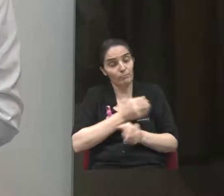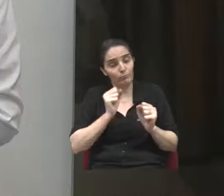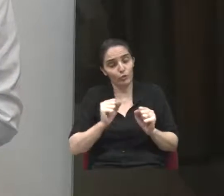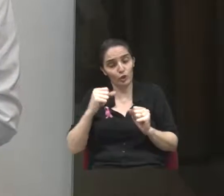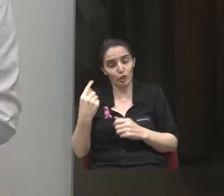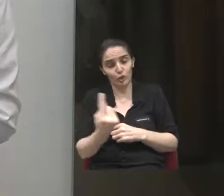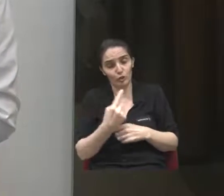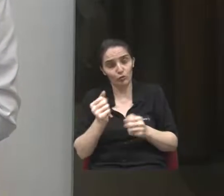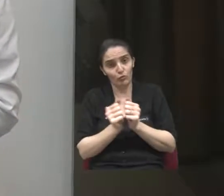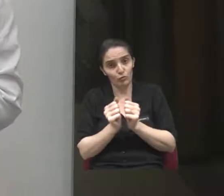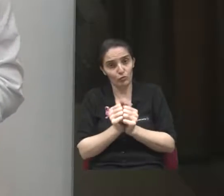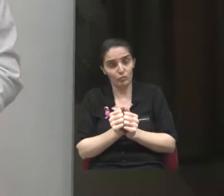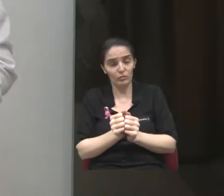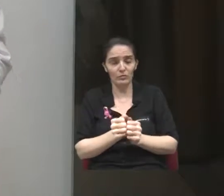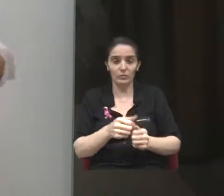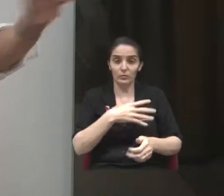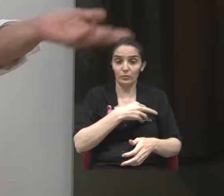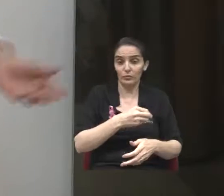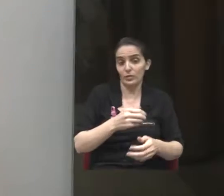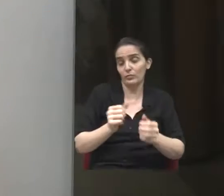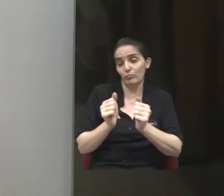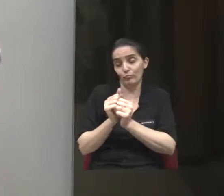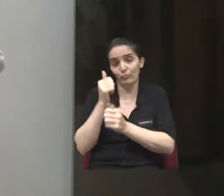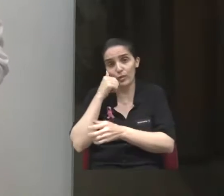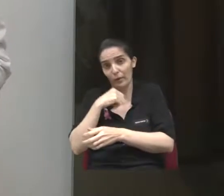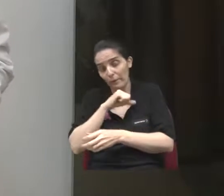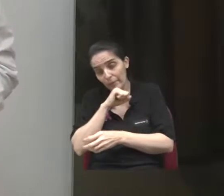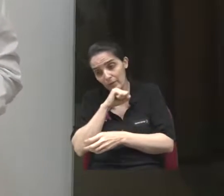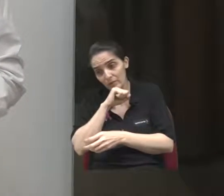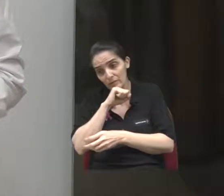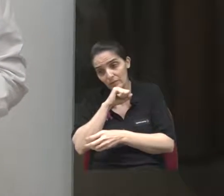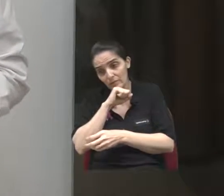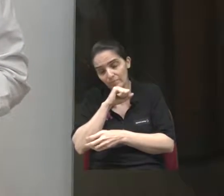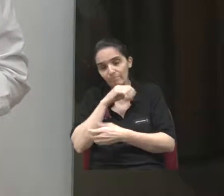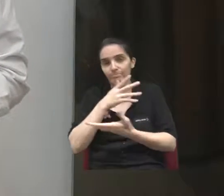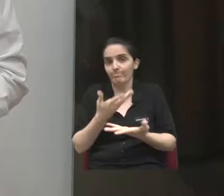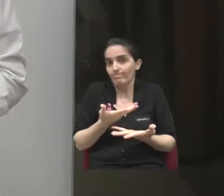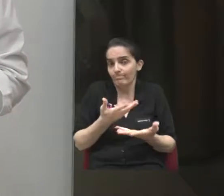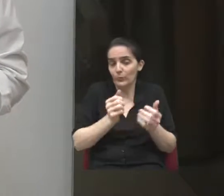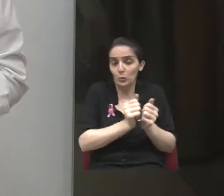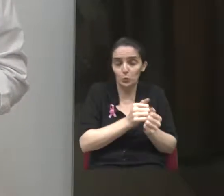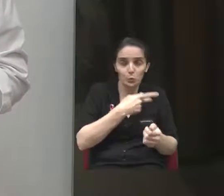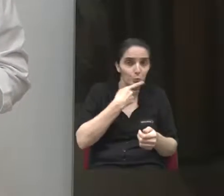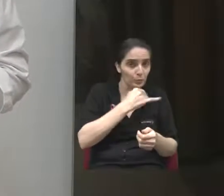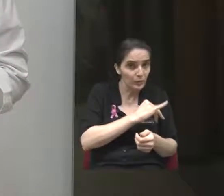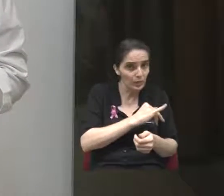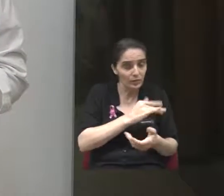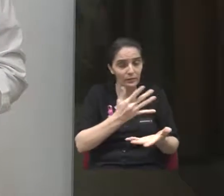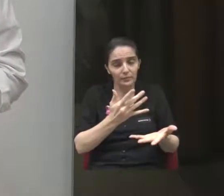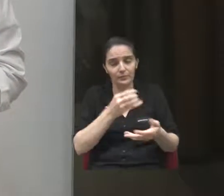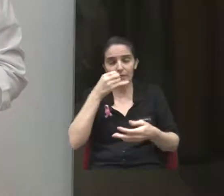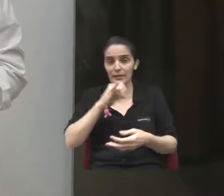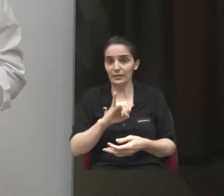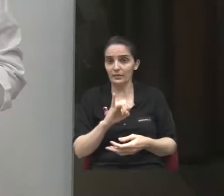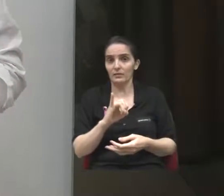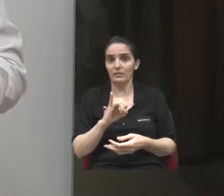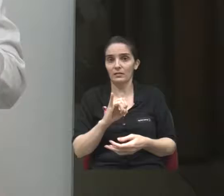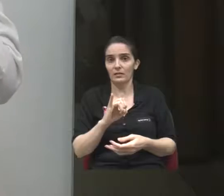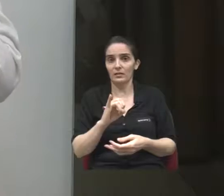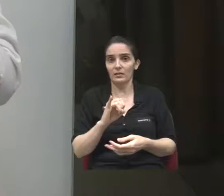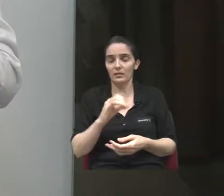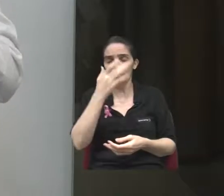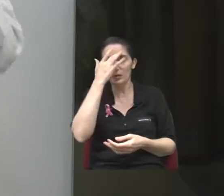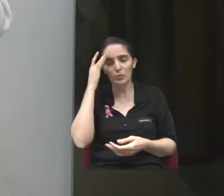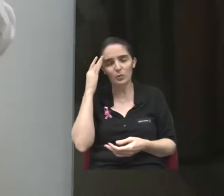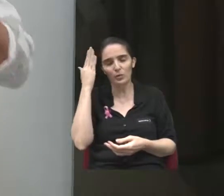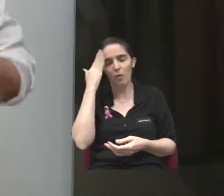de suas mães, nos braços de seus pais, se soubéssemos, por